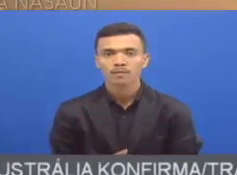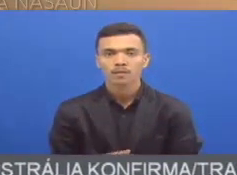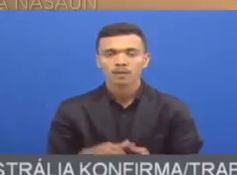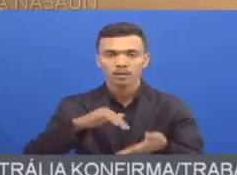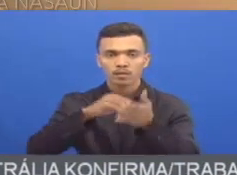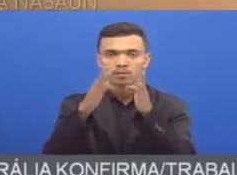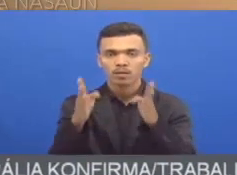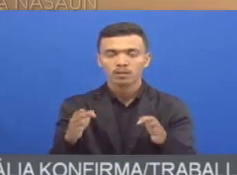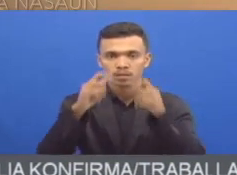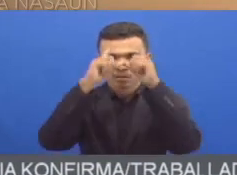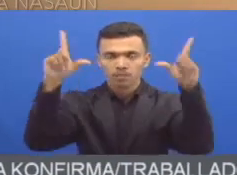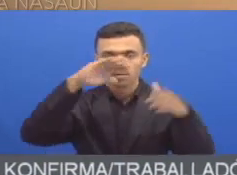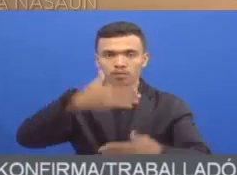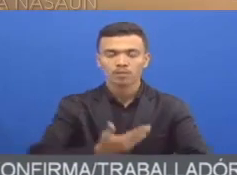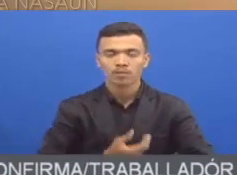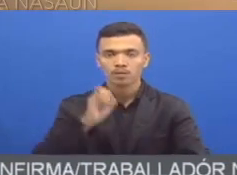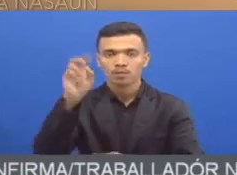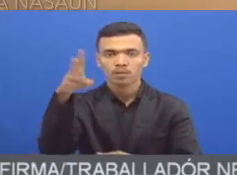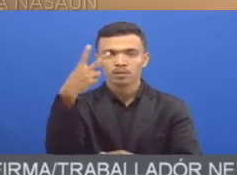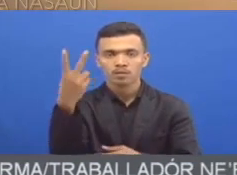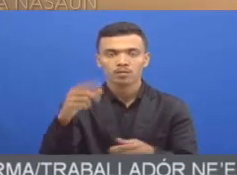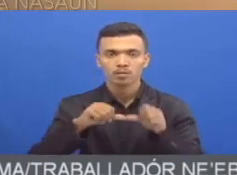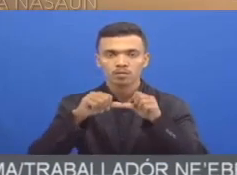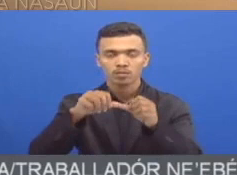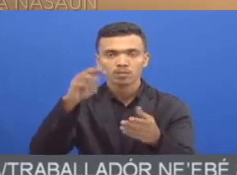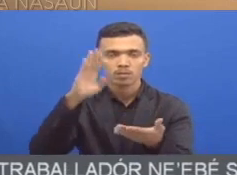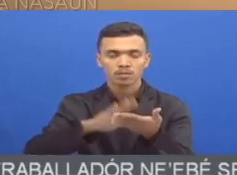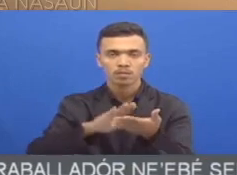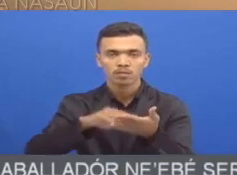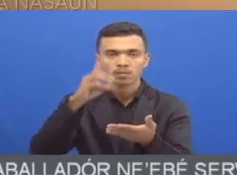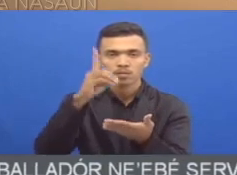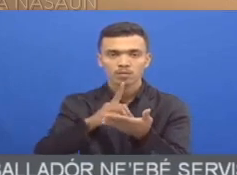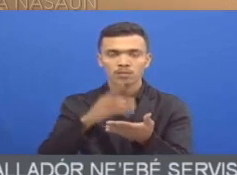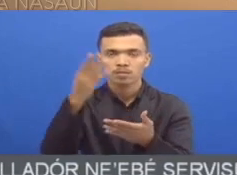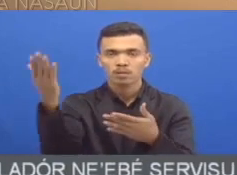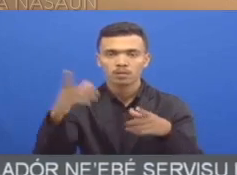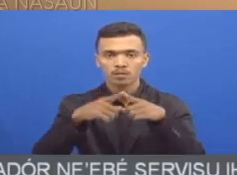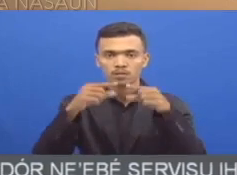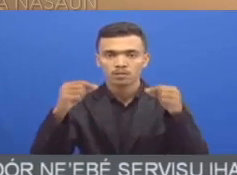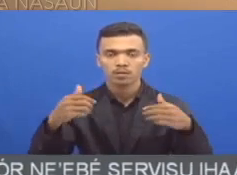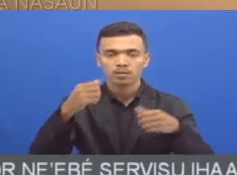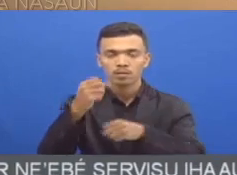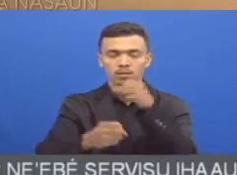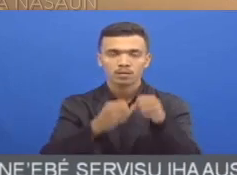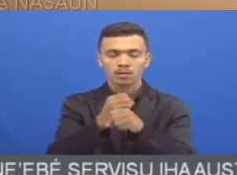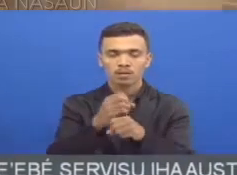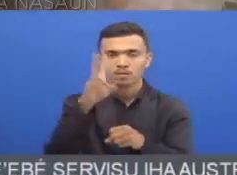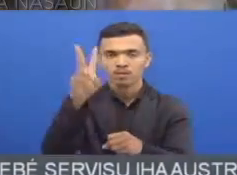Bolseiro Timoruan na Insanulo Resindrua continua curso mestrado no doutoramento e Japão durante Tinanrua.